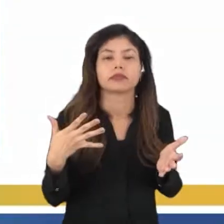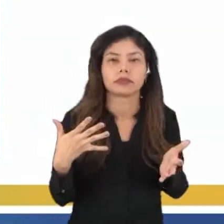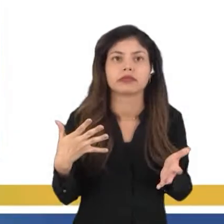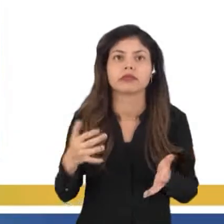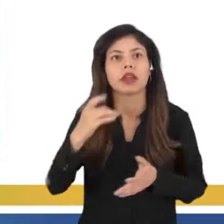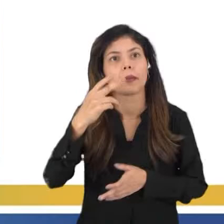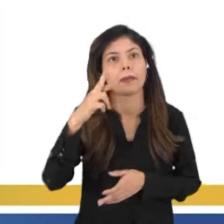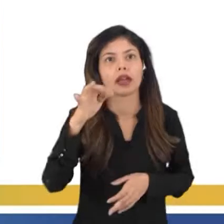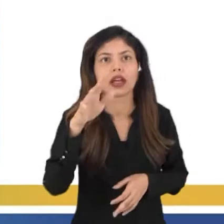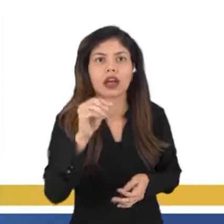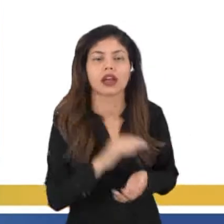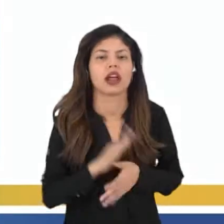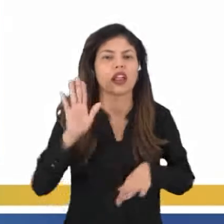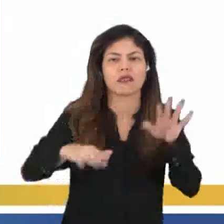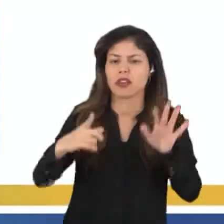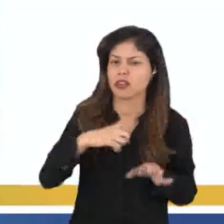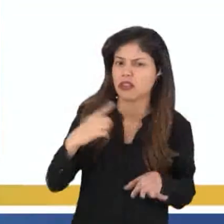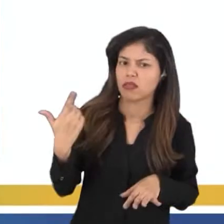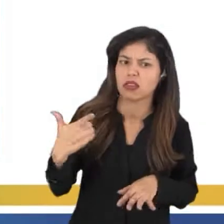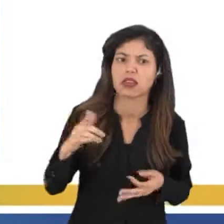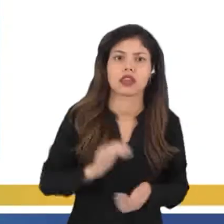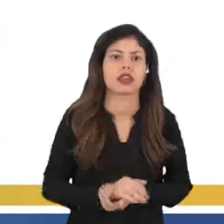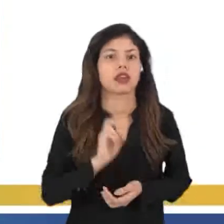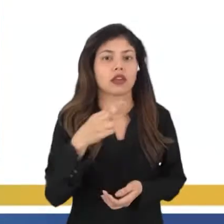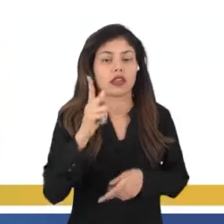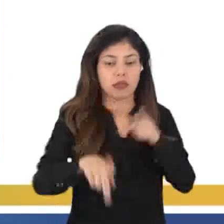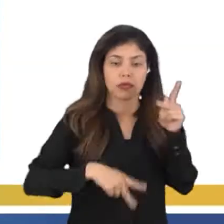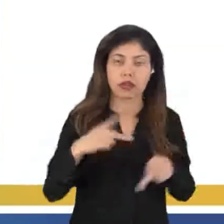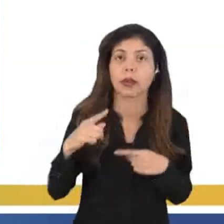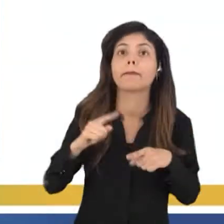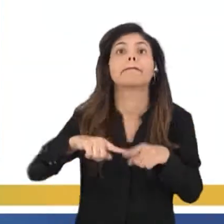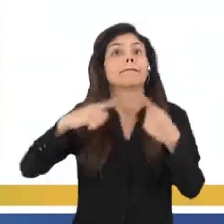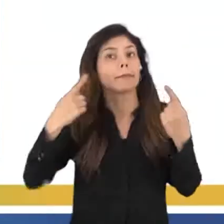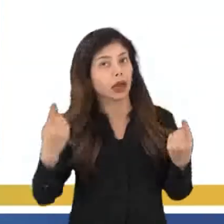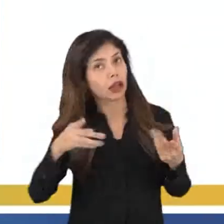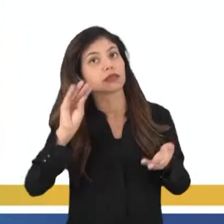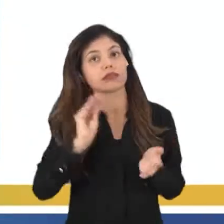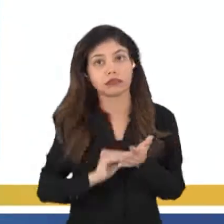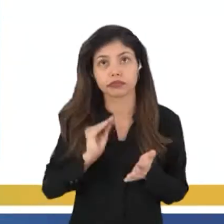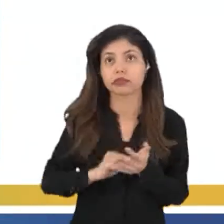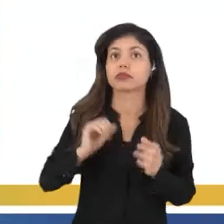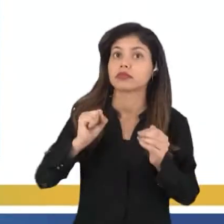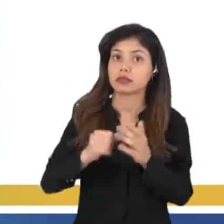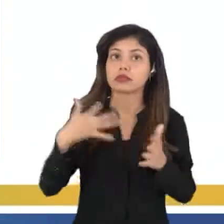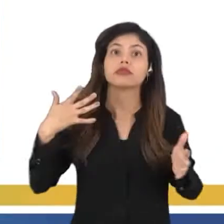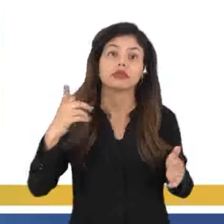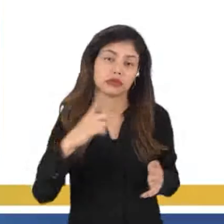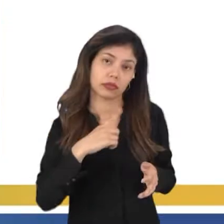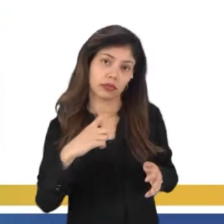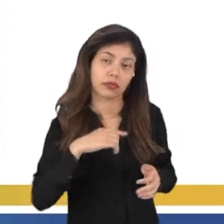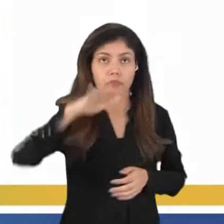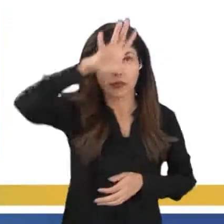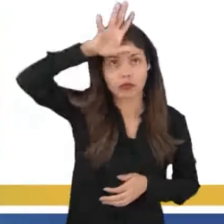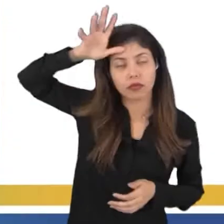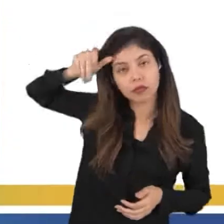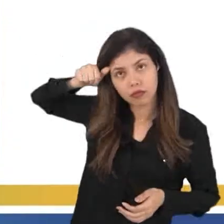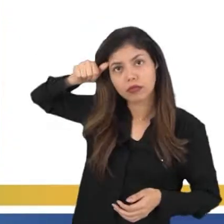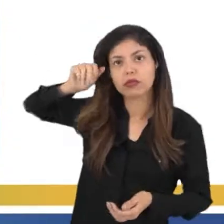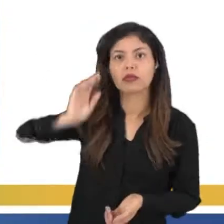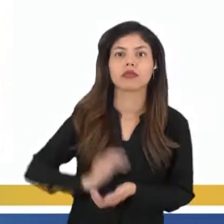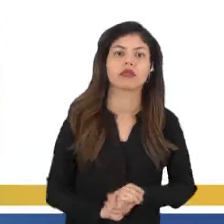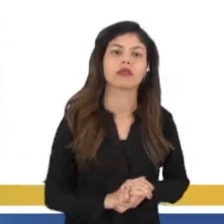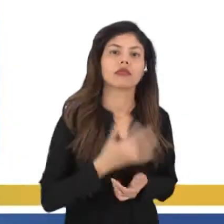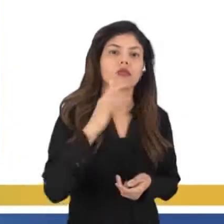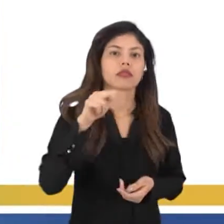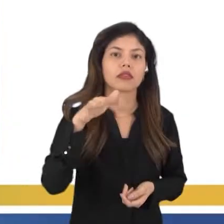forma precária, às vezes não atende o anseio da população, mas o fato é que muitas delas, principalmente na região amazônica, em